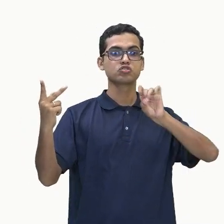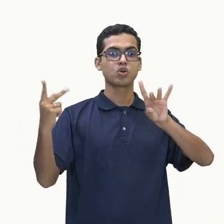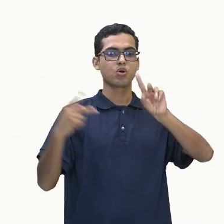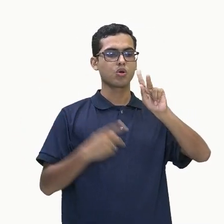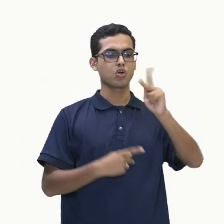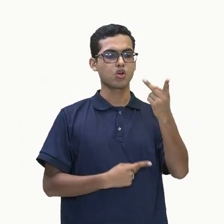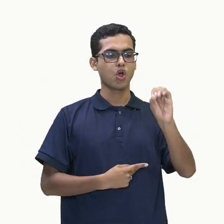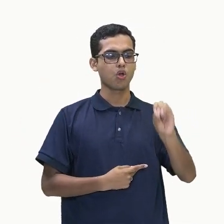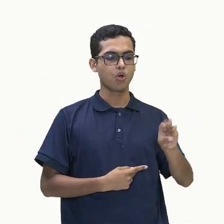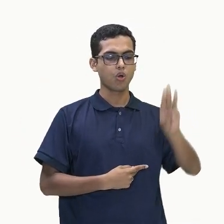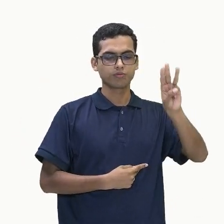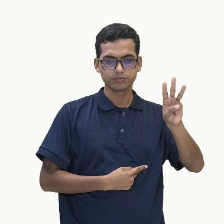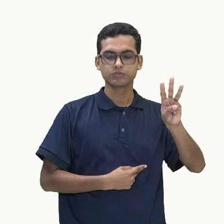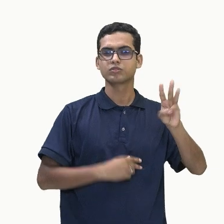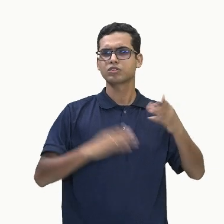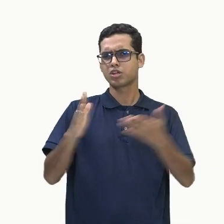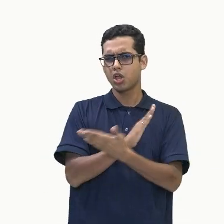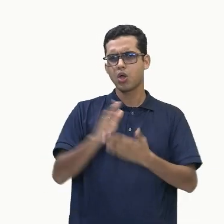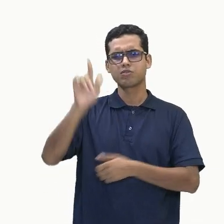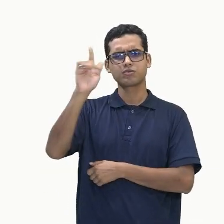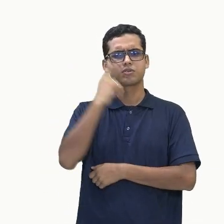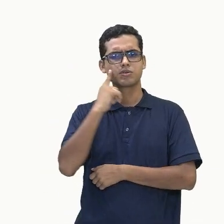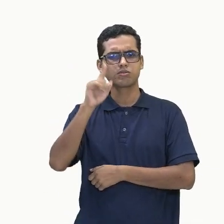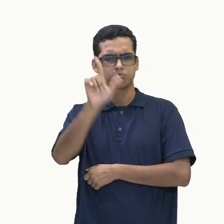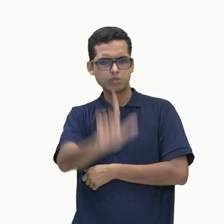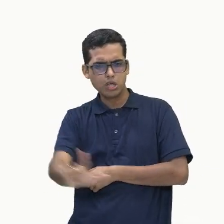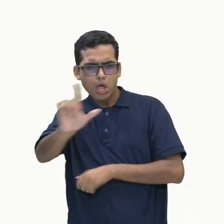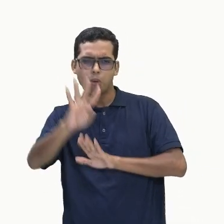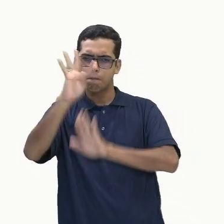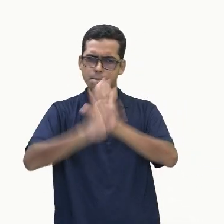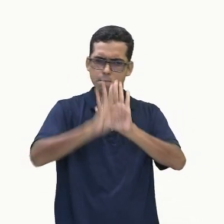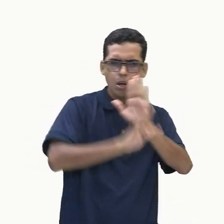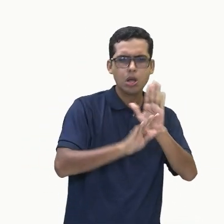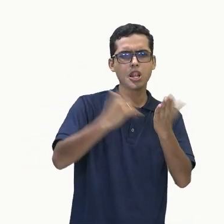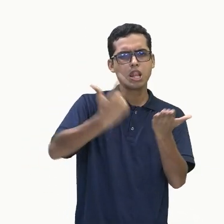how. Em muitas literaturas, a gente vai ver assim,